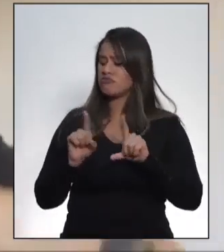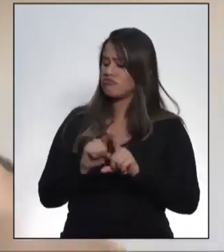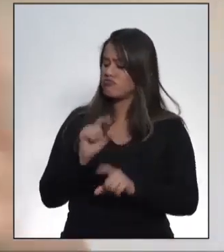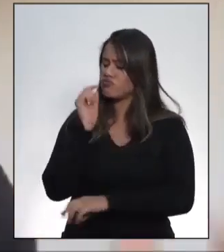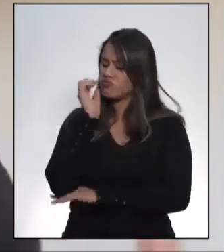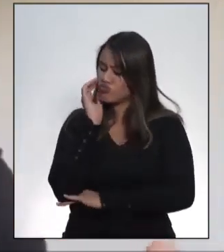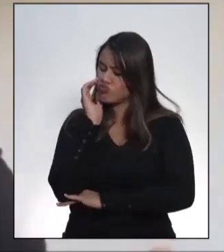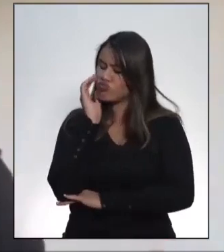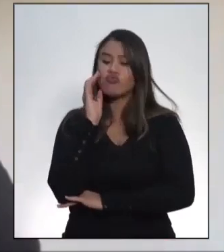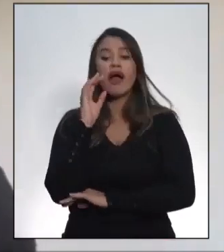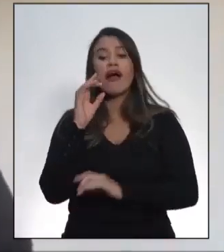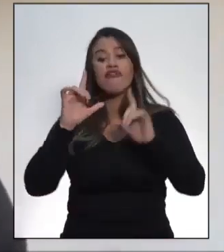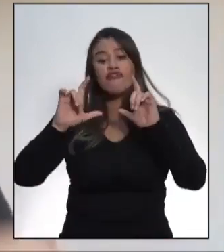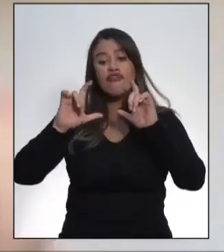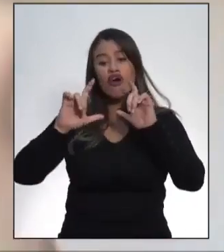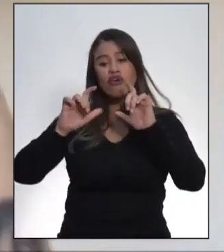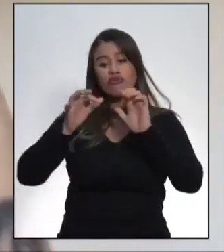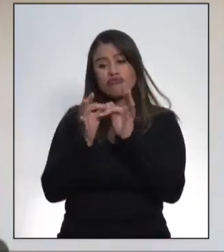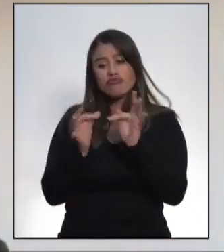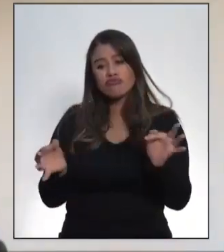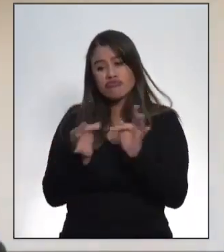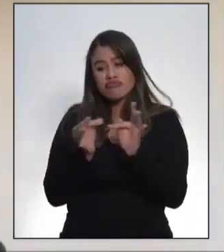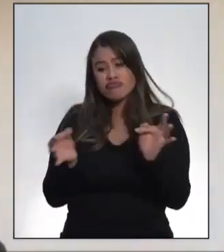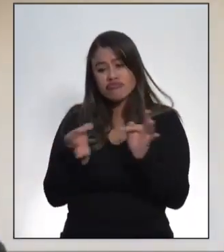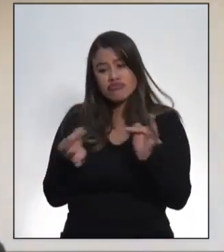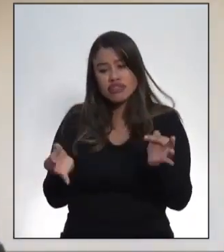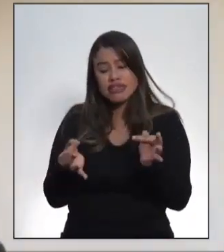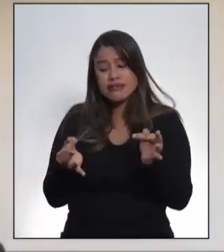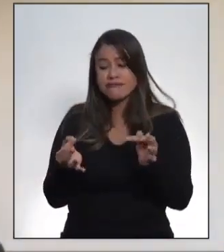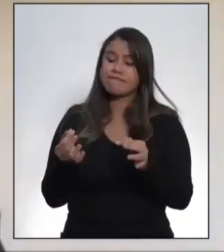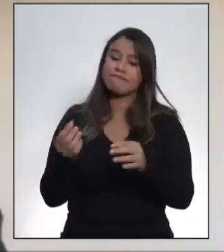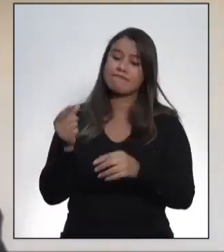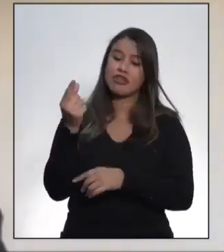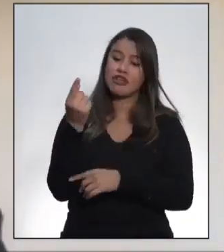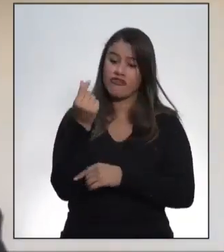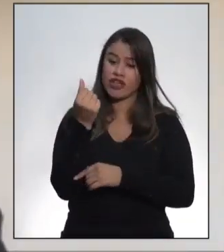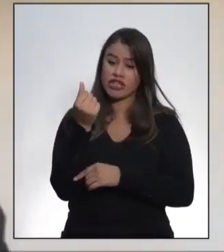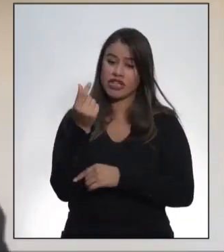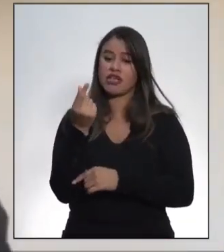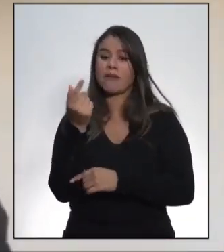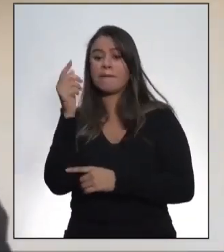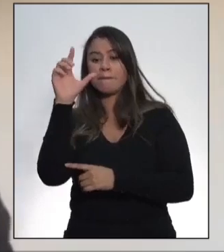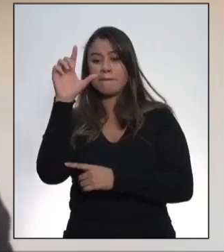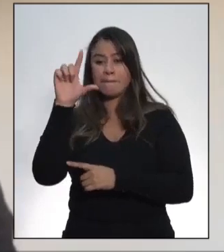fazer muitas fotos simples, vender por um preço baixo para muita